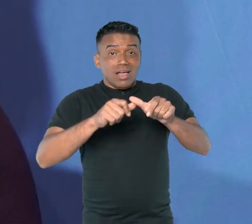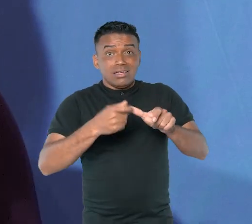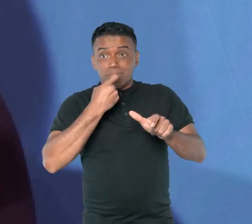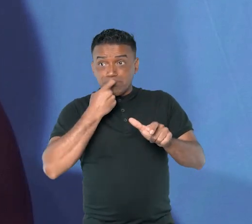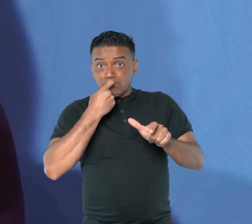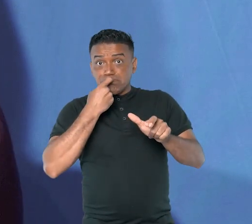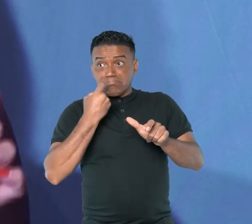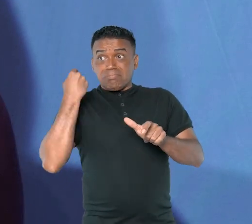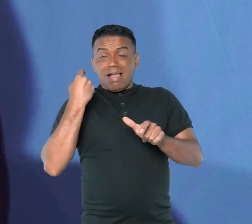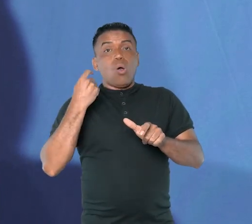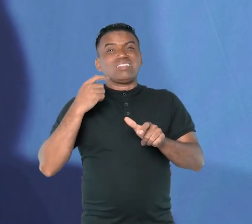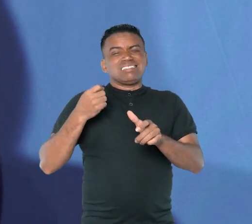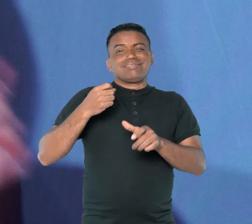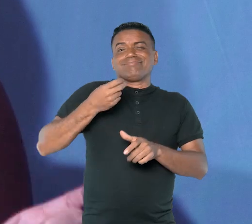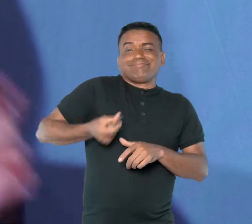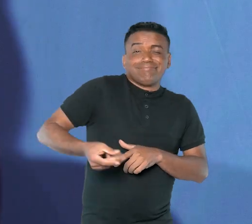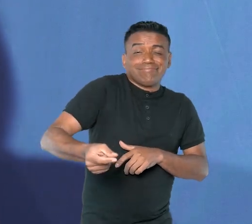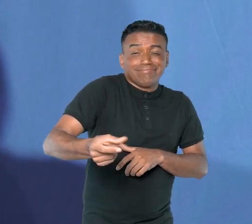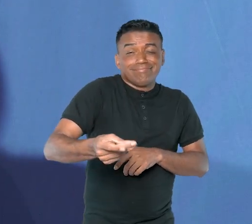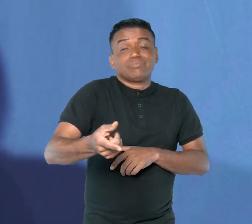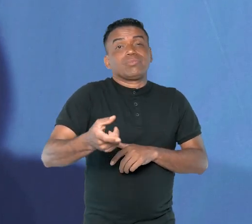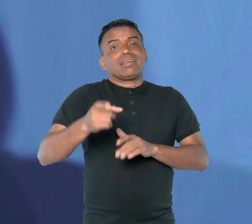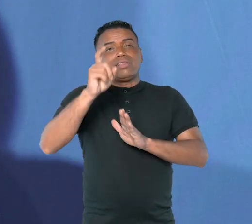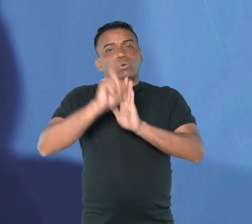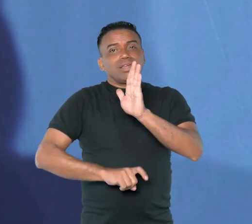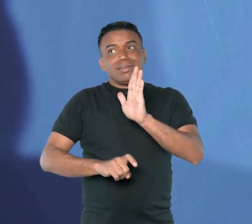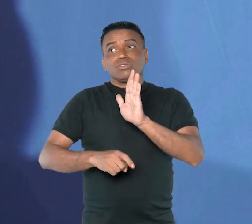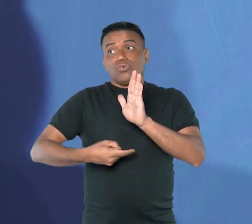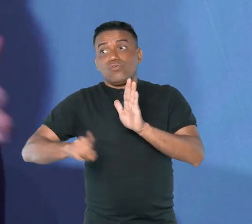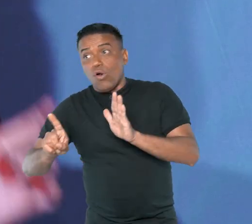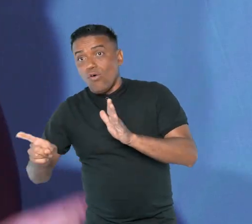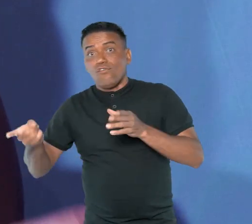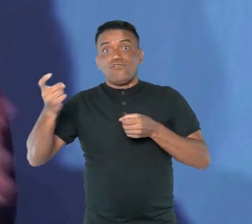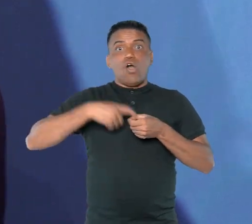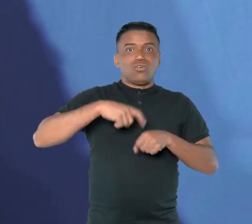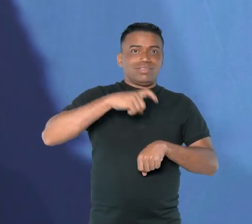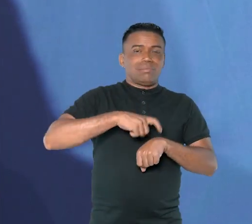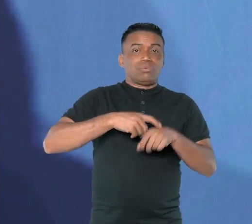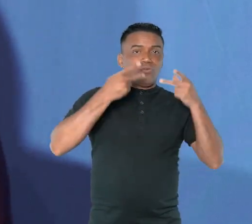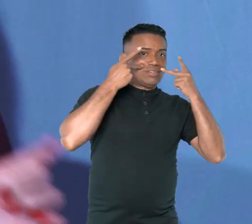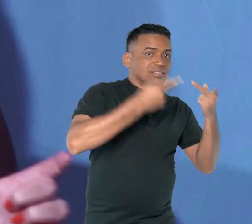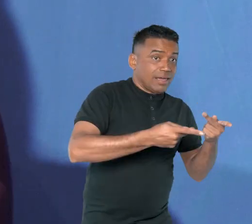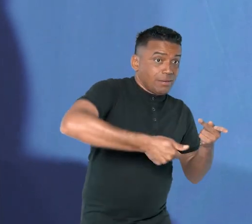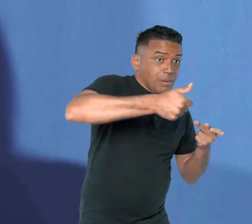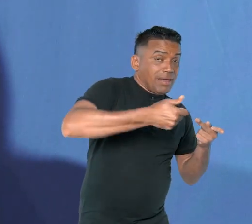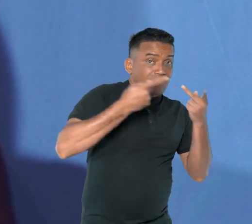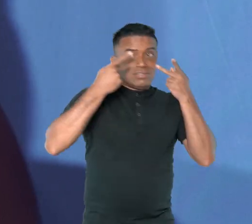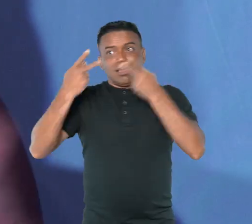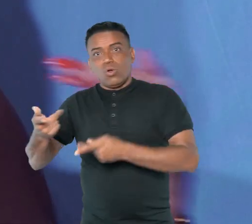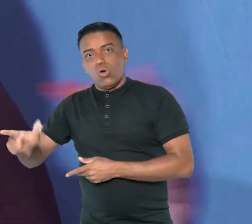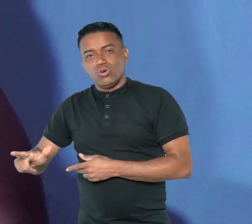mais antigas. Tem um texto em que eu vou e volto no tempo, porque é um lugar que eu visitei 2 vezes, né? Stonehenge, por